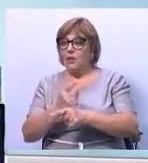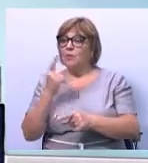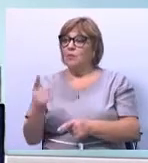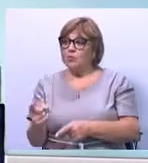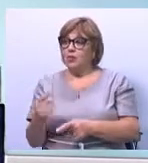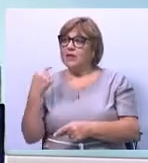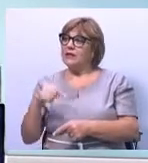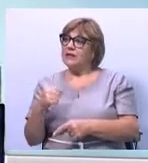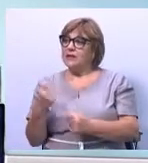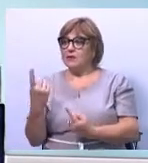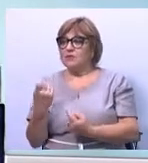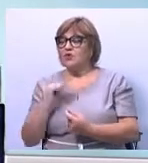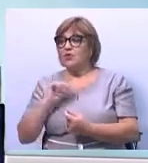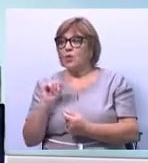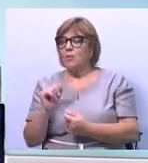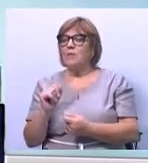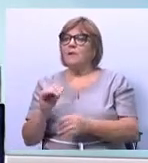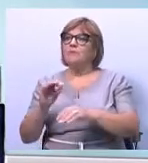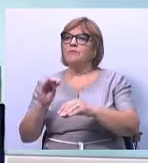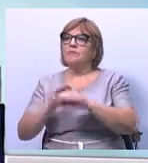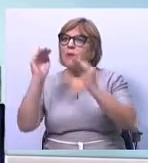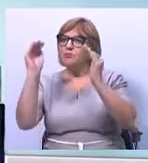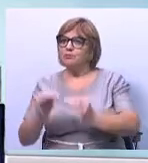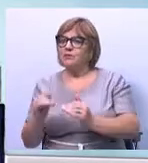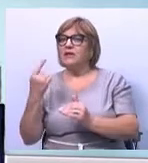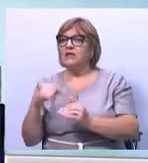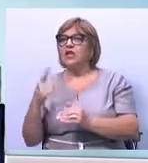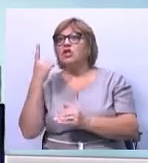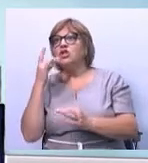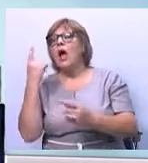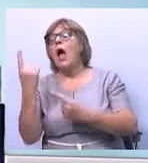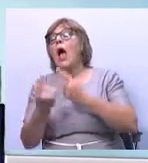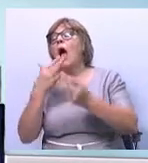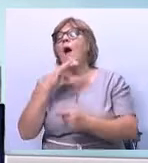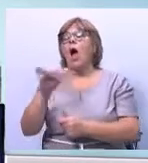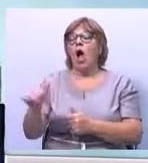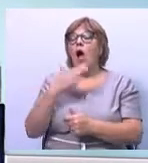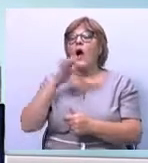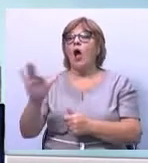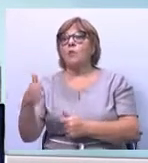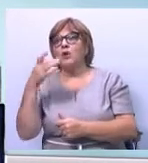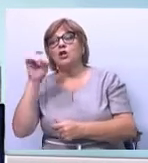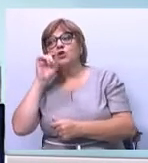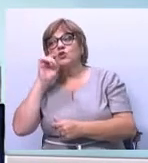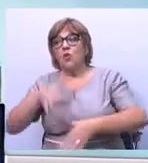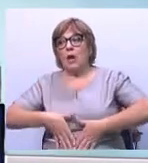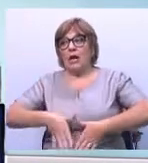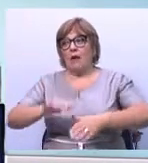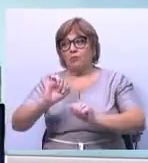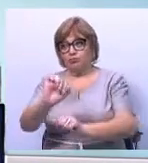que temos que ter uma utilização mais restrita, só podemos utilizar determinados óleos essenciais e óleos essenciais seguros nas